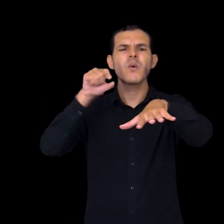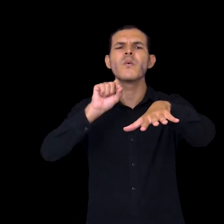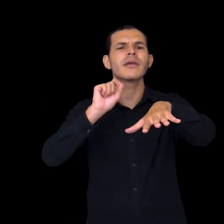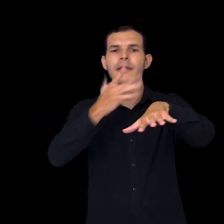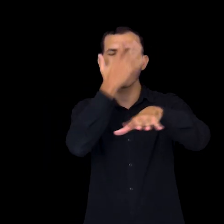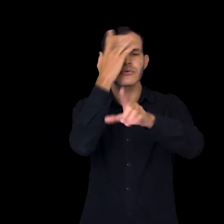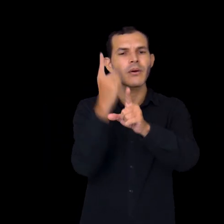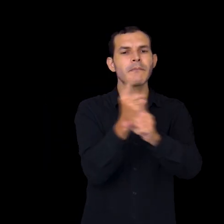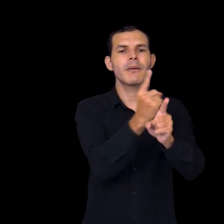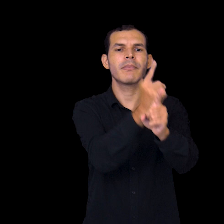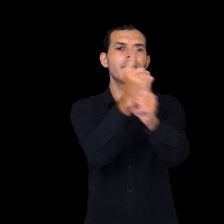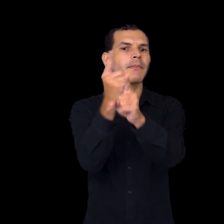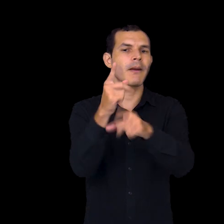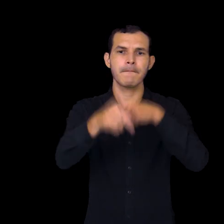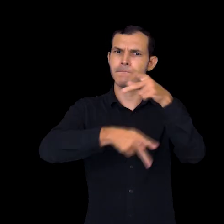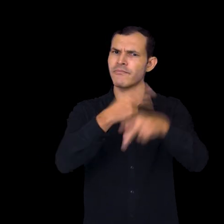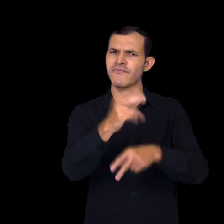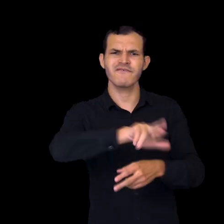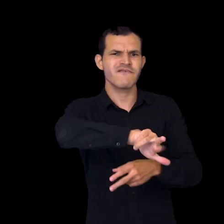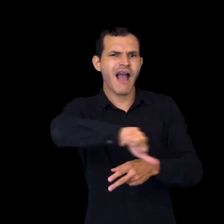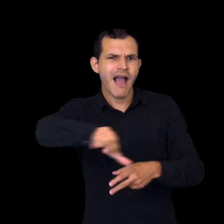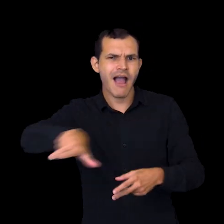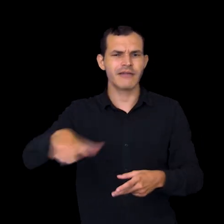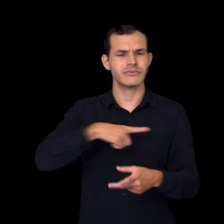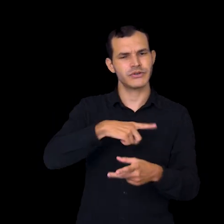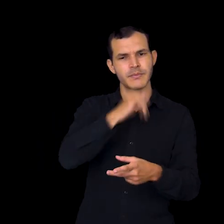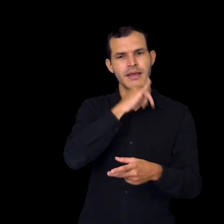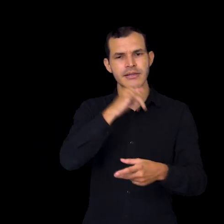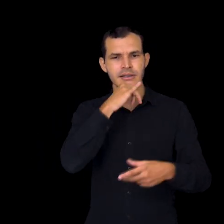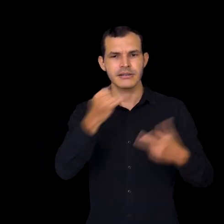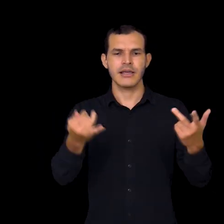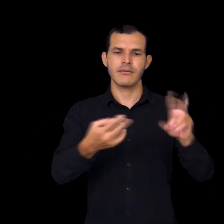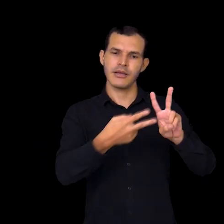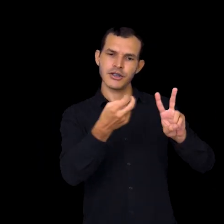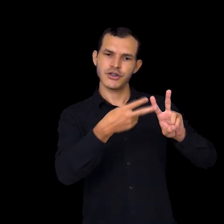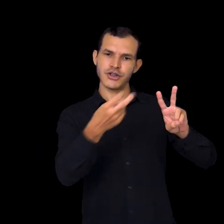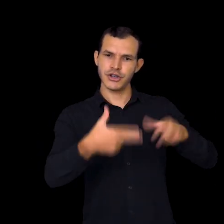indígenas, de muitos povos indígenas. Então, por aqui,